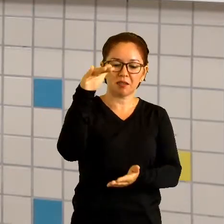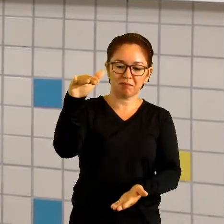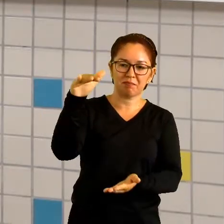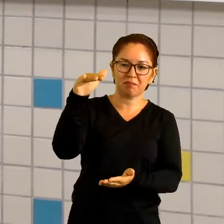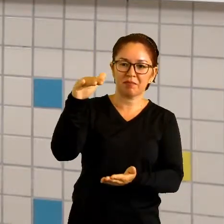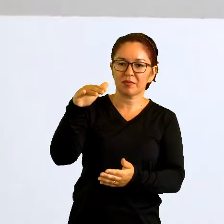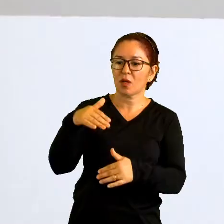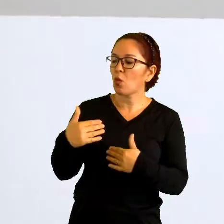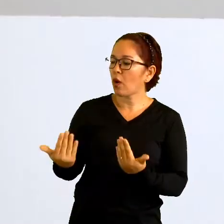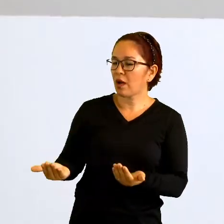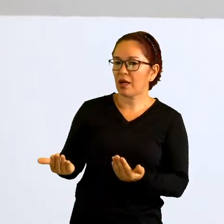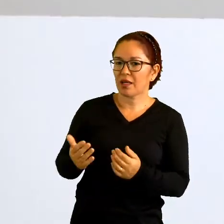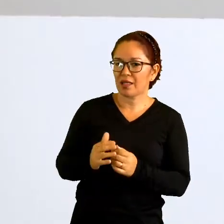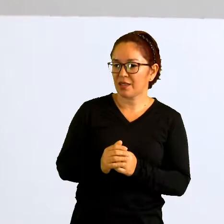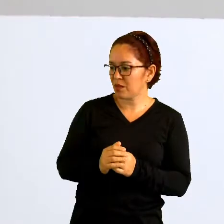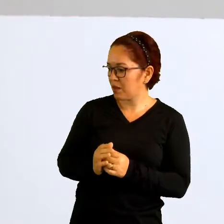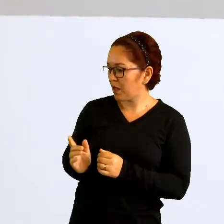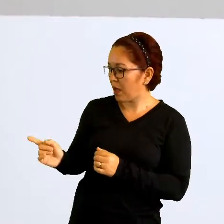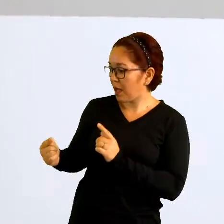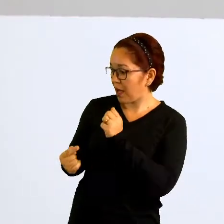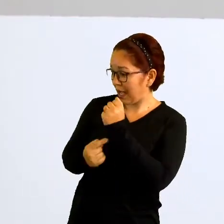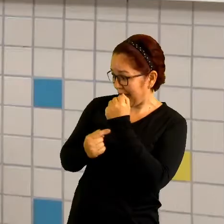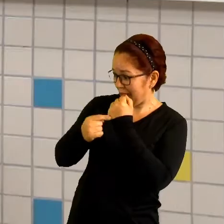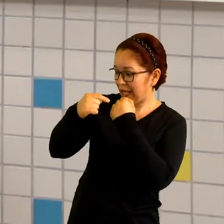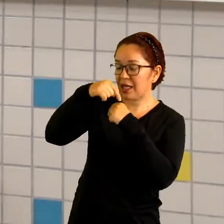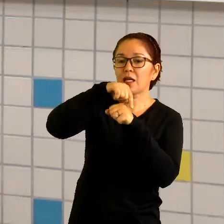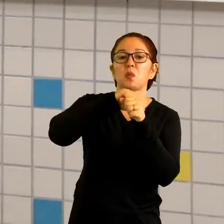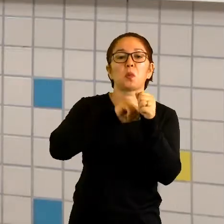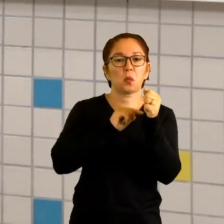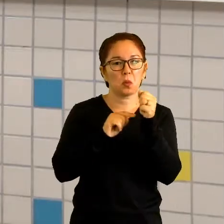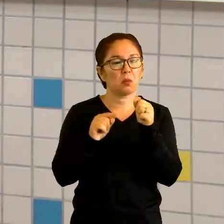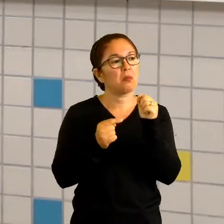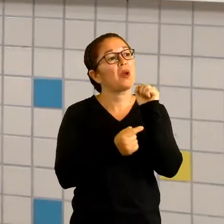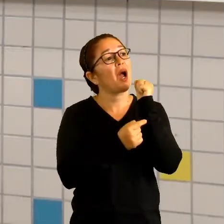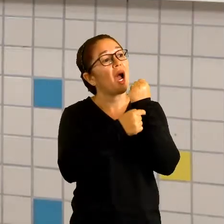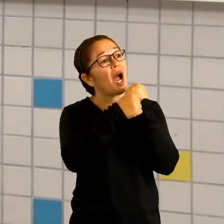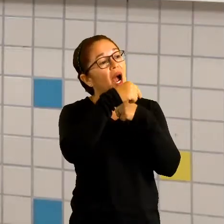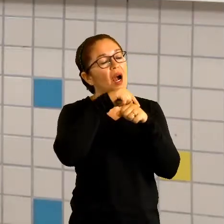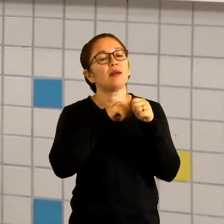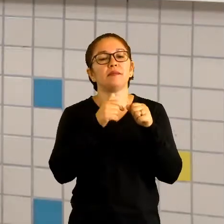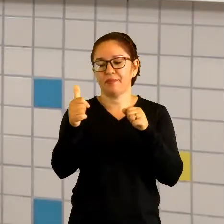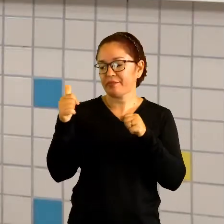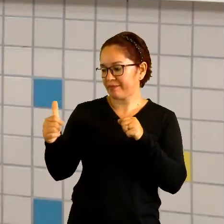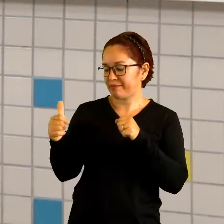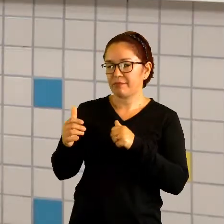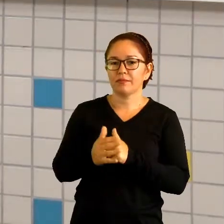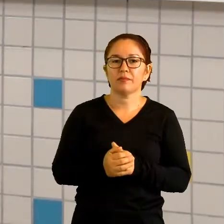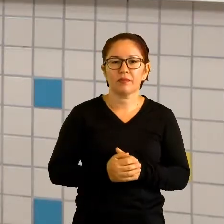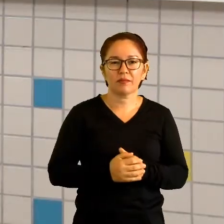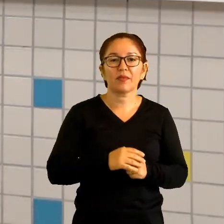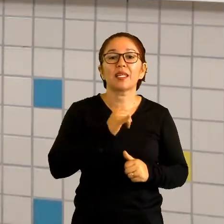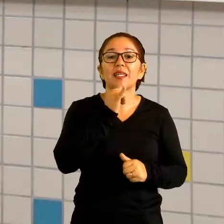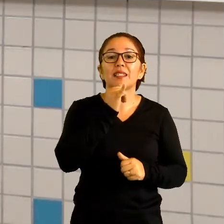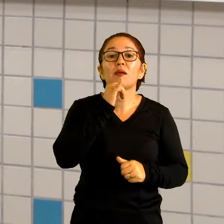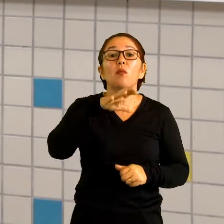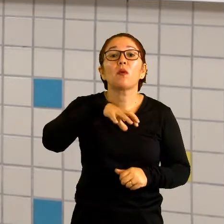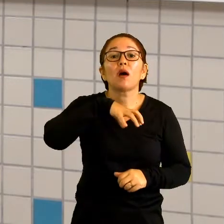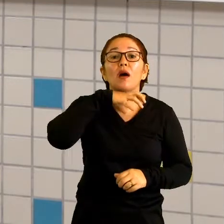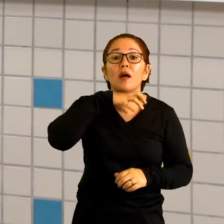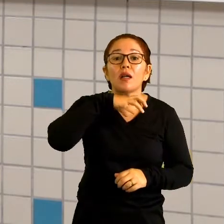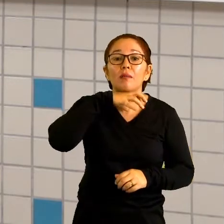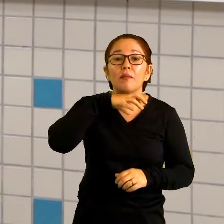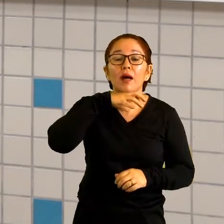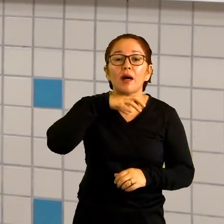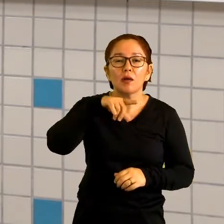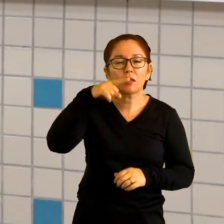Qual, Fava? Cacto! Agora pense o nome de um animal. Pensaram aí em casa? Vocês estão conseguindo? Pense o nome